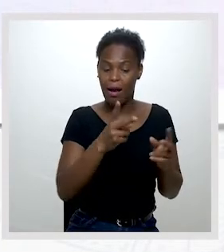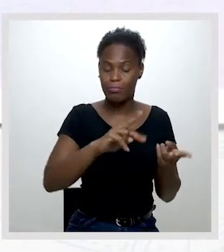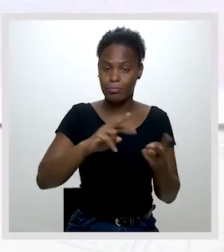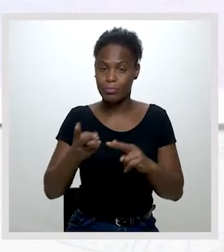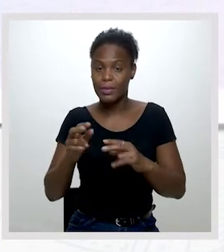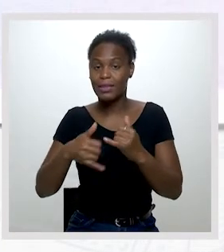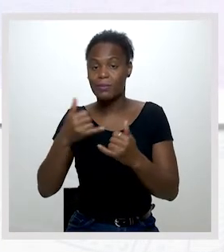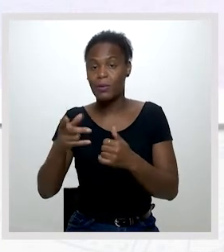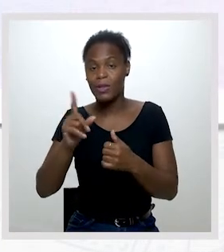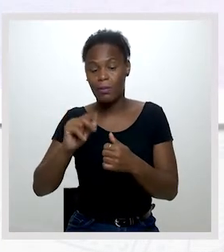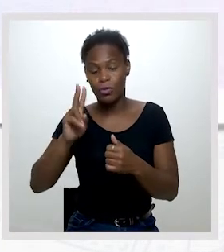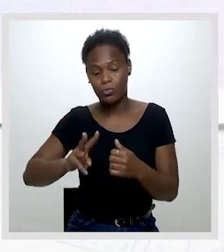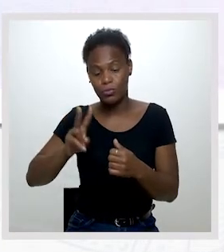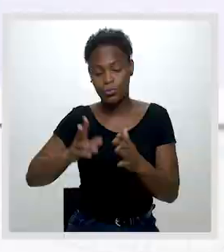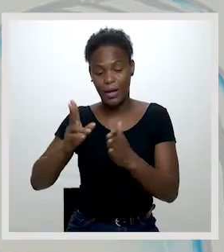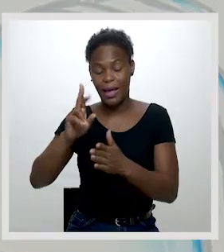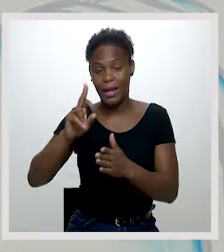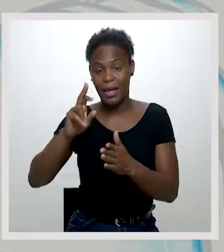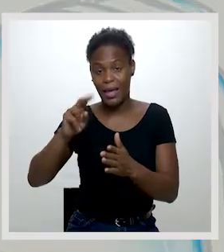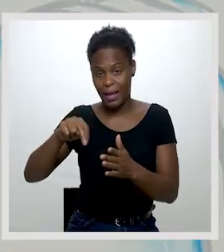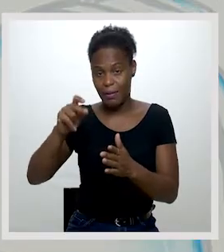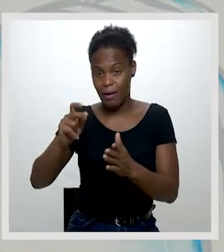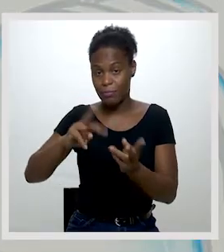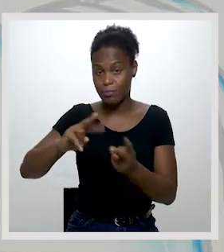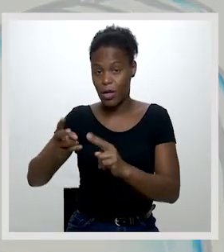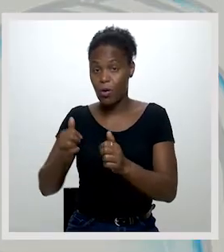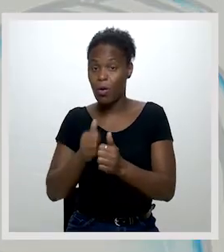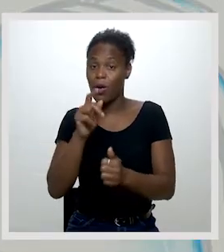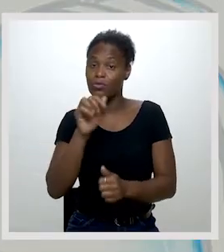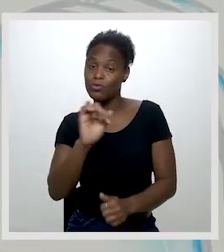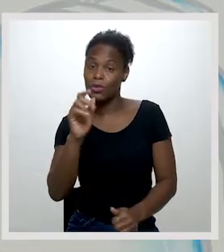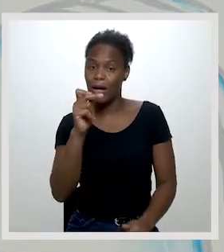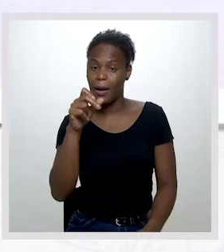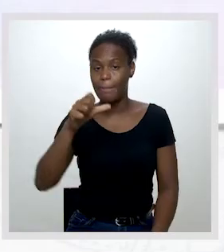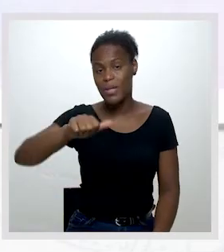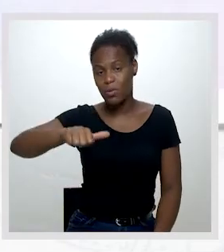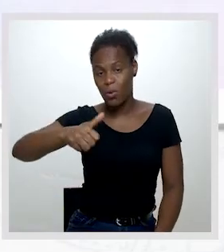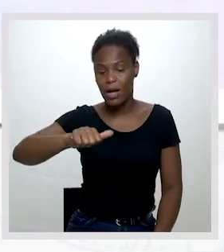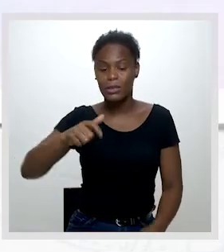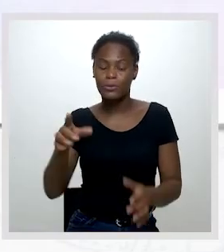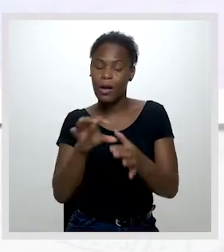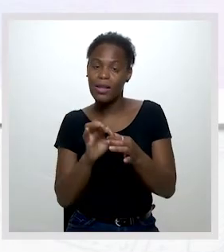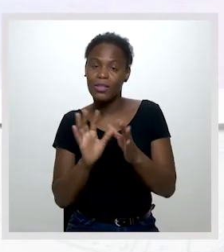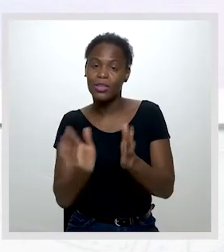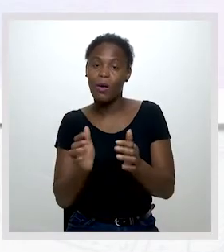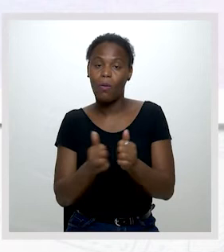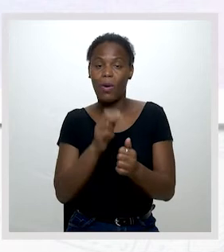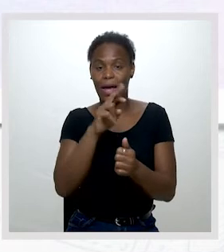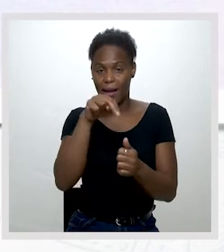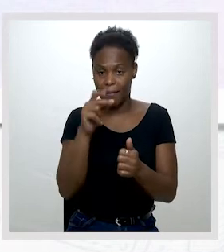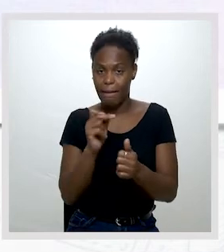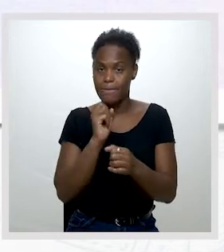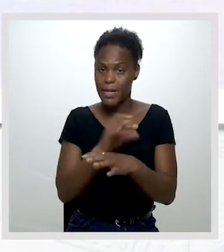temos também o segundo RNA de transferência com o seu aminoácido que já está ligado aqui ao RNA mensageiro. Então, após